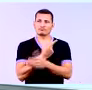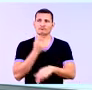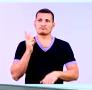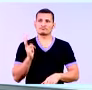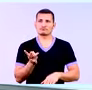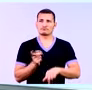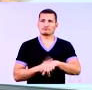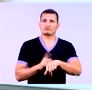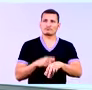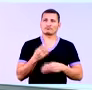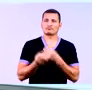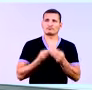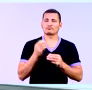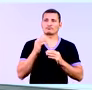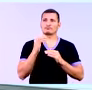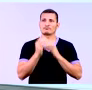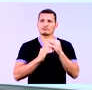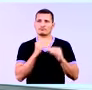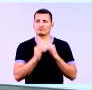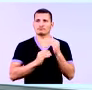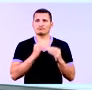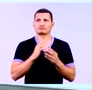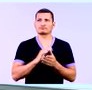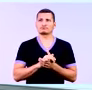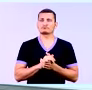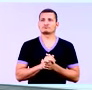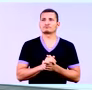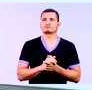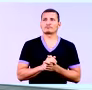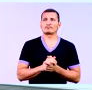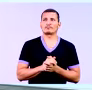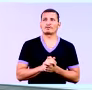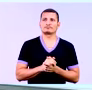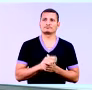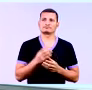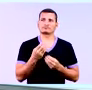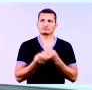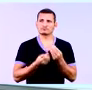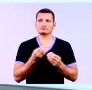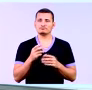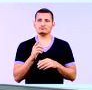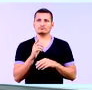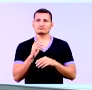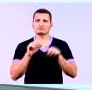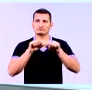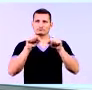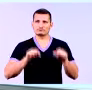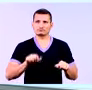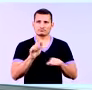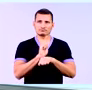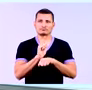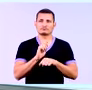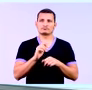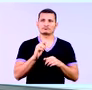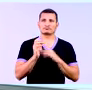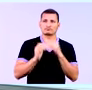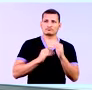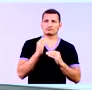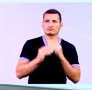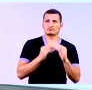que fica o banco de dados, né, no meio disso tudo? Como o sistema gerenciador de banco de dados deve se comportar